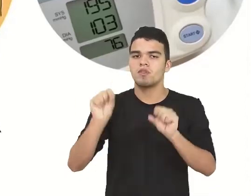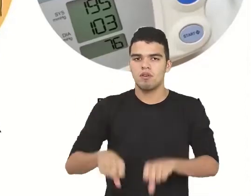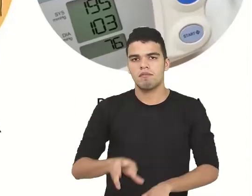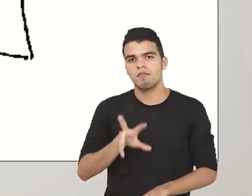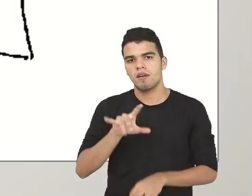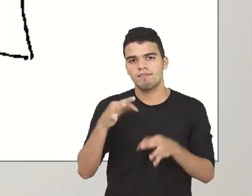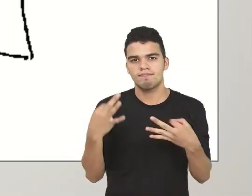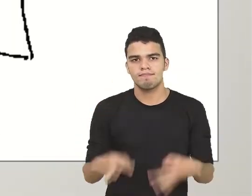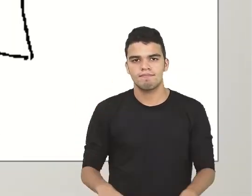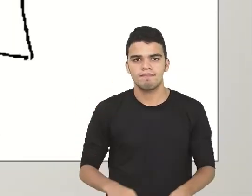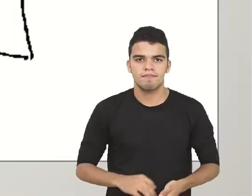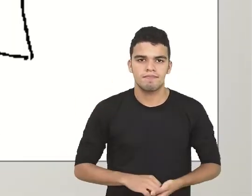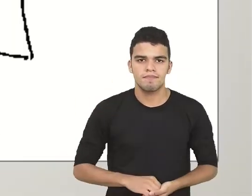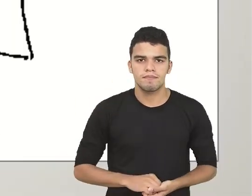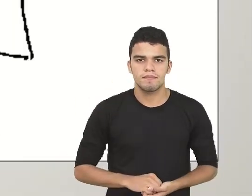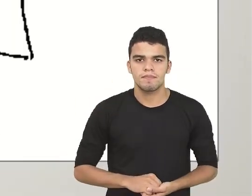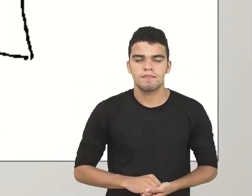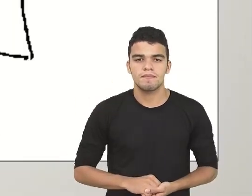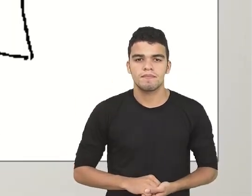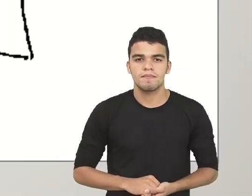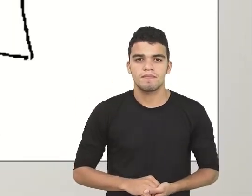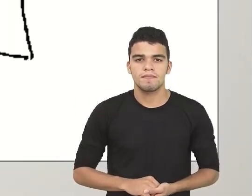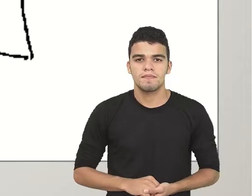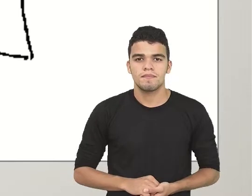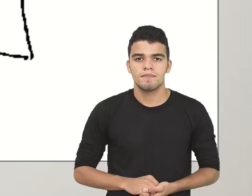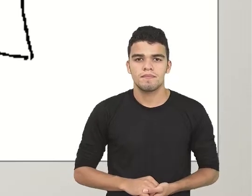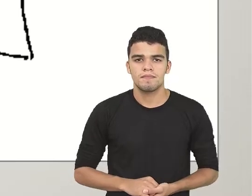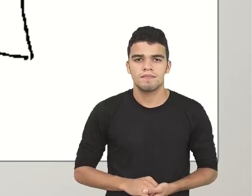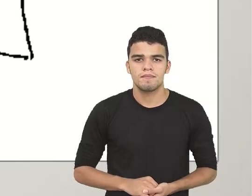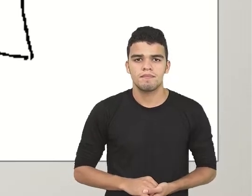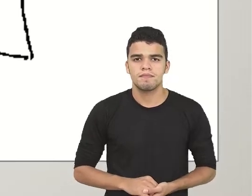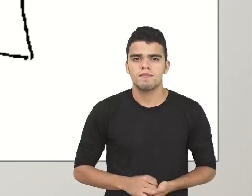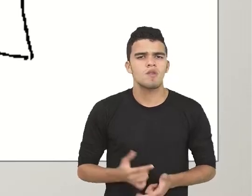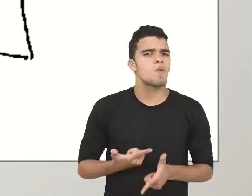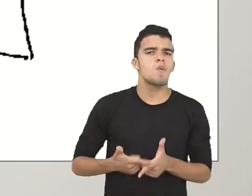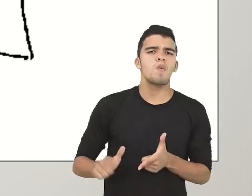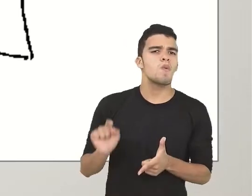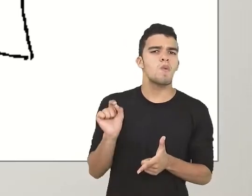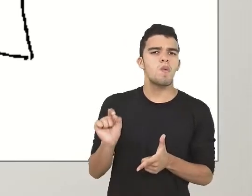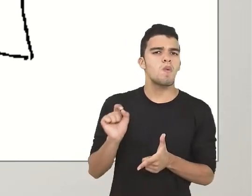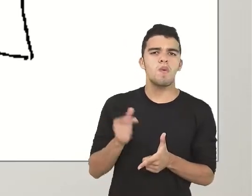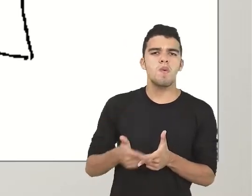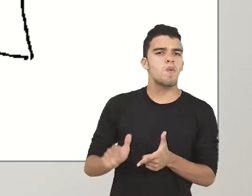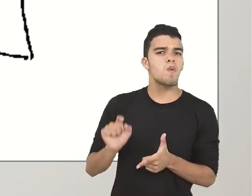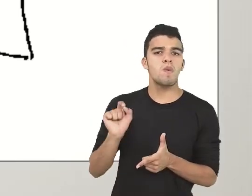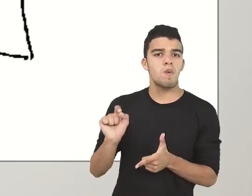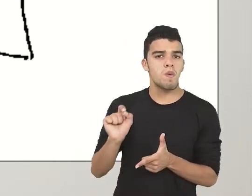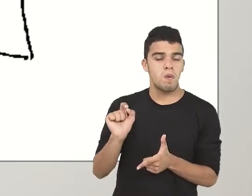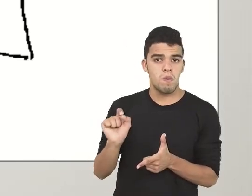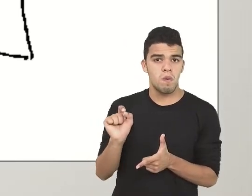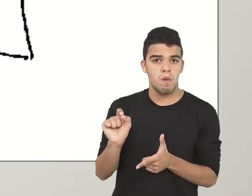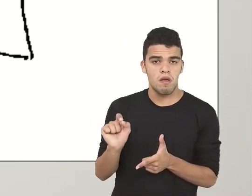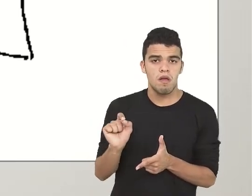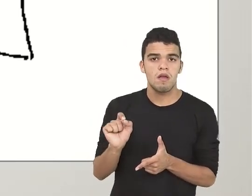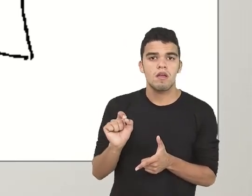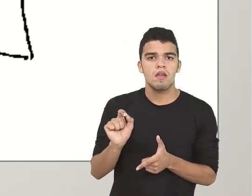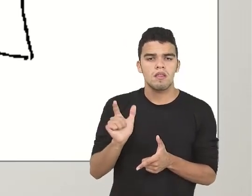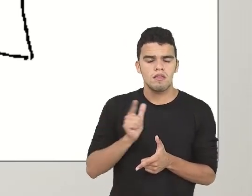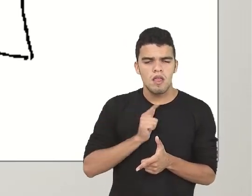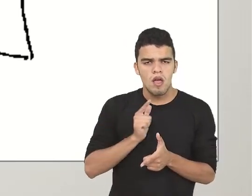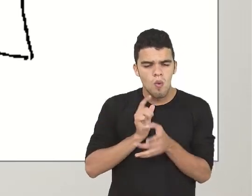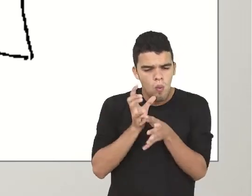Tá? E qual é o grande problema disso? Se você colocar naquela continha que eu